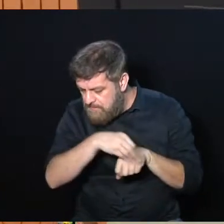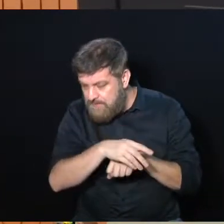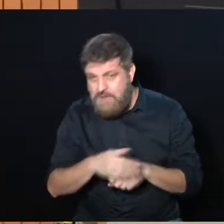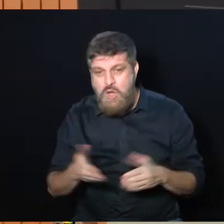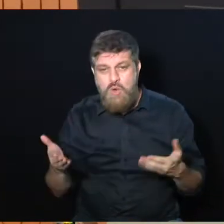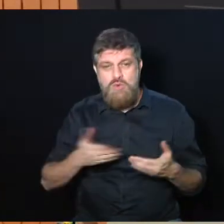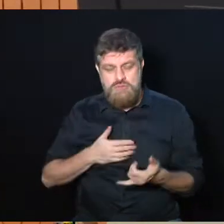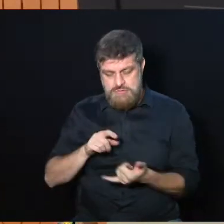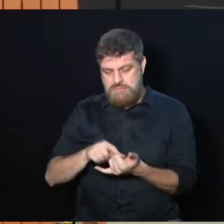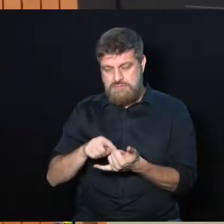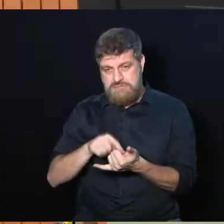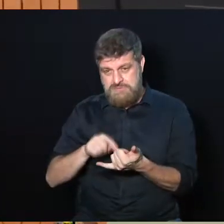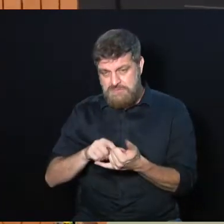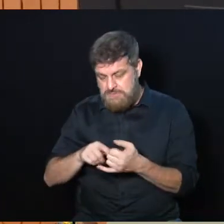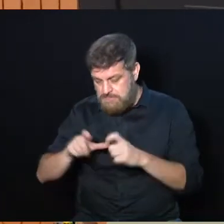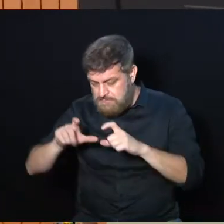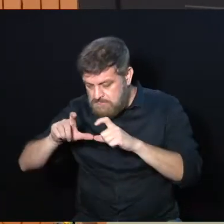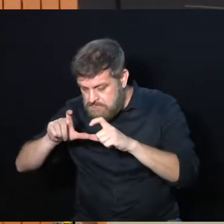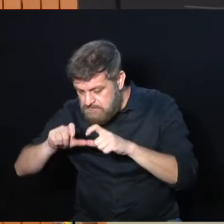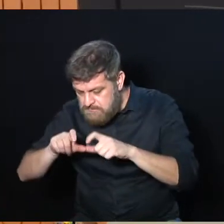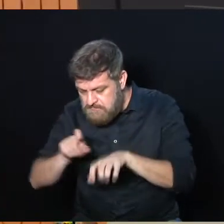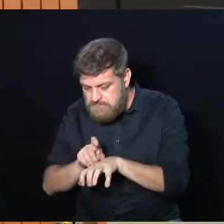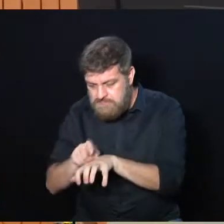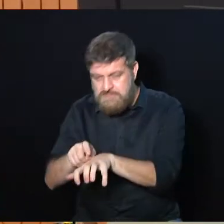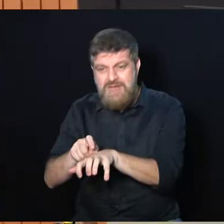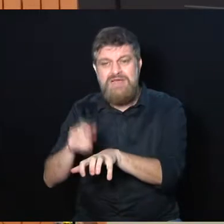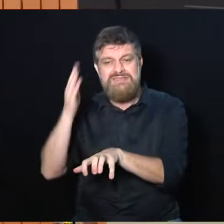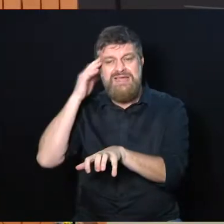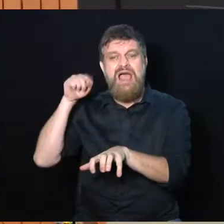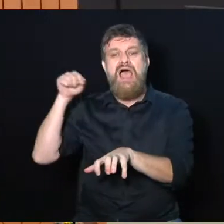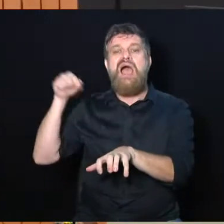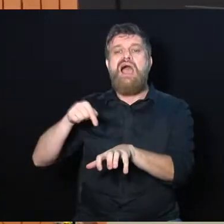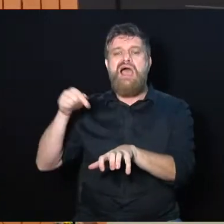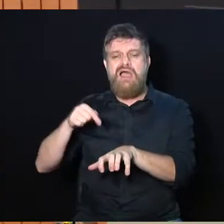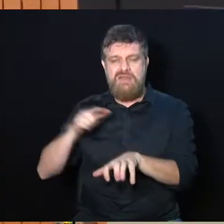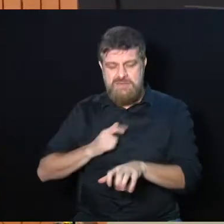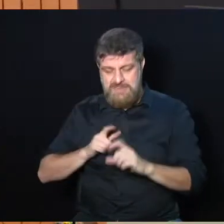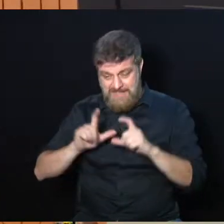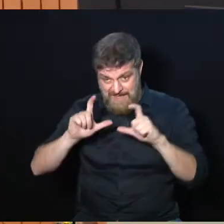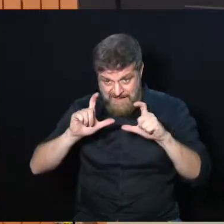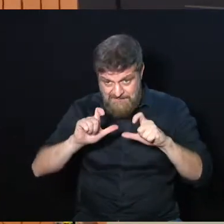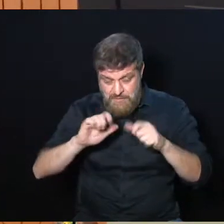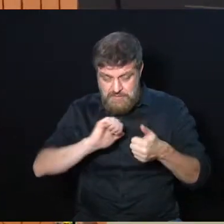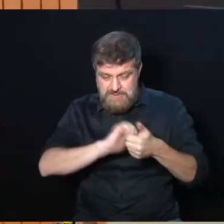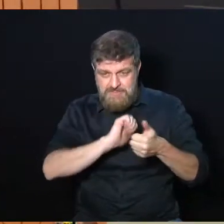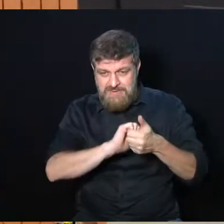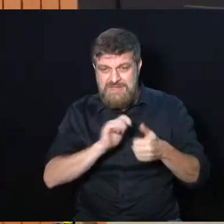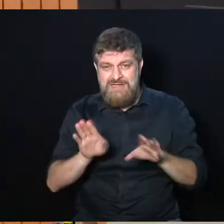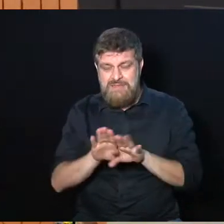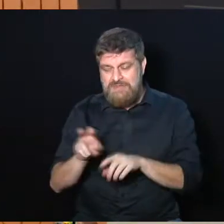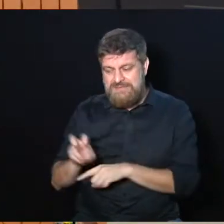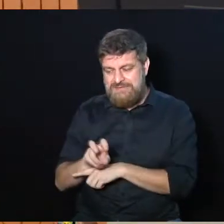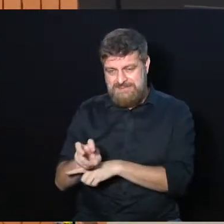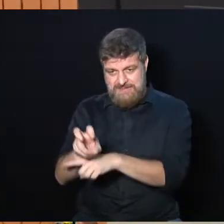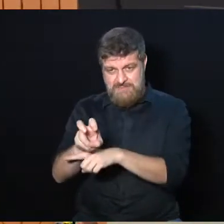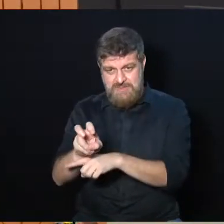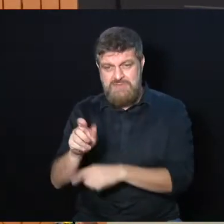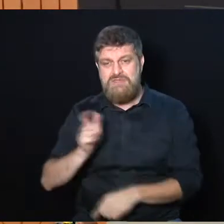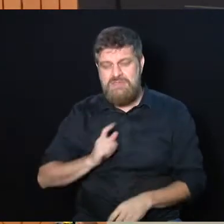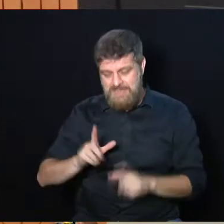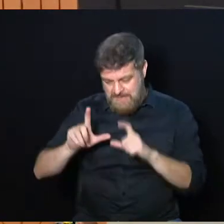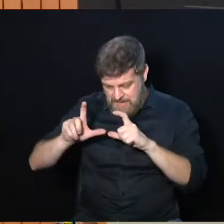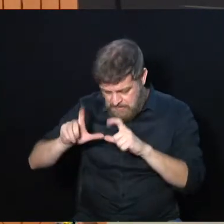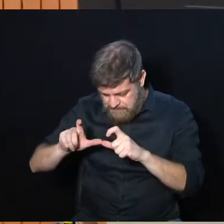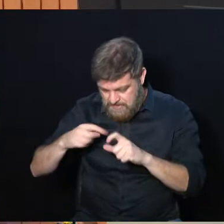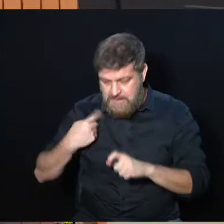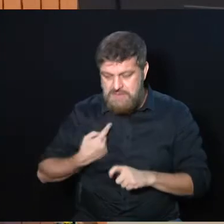hoje com o celular, só mandando a foto a gente tem condições de identificar fotos de qualidade. Inclusive serpentes, até algumas espécies de serpente, a gente tem